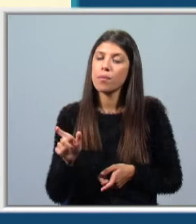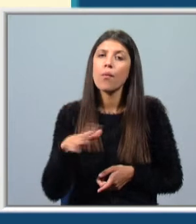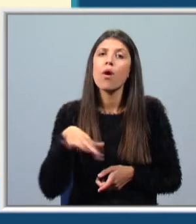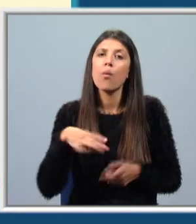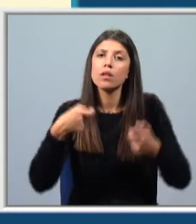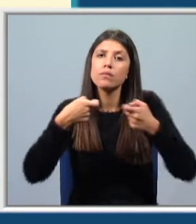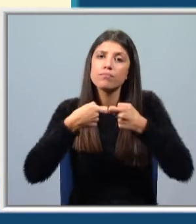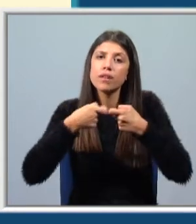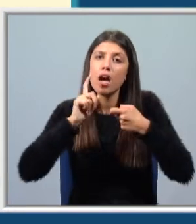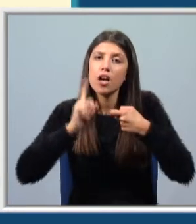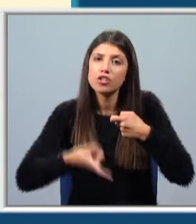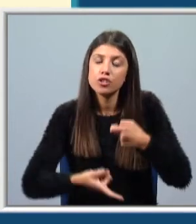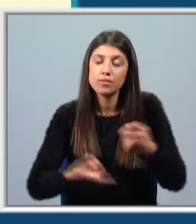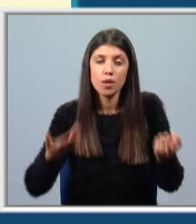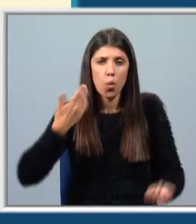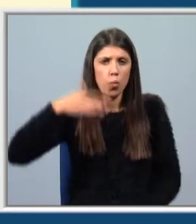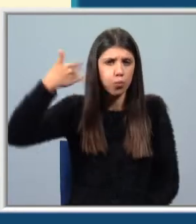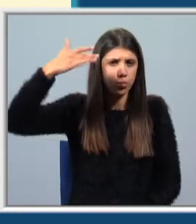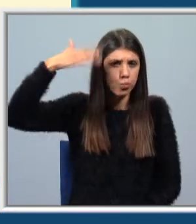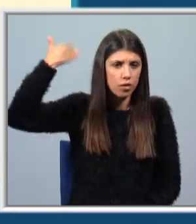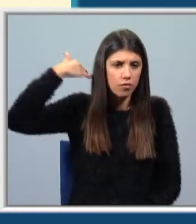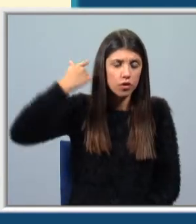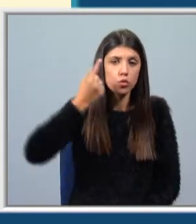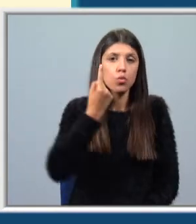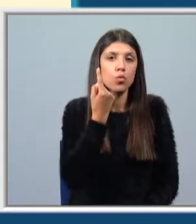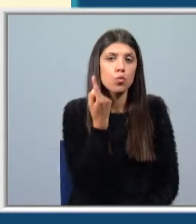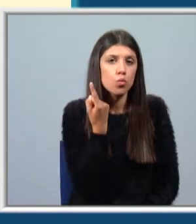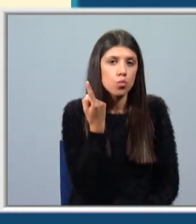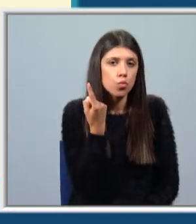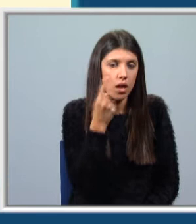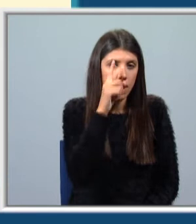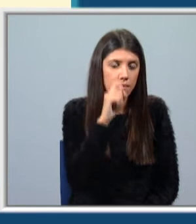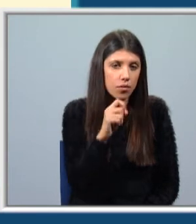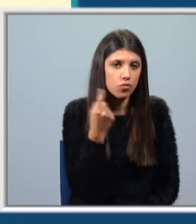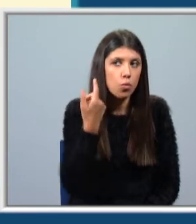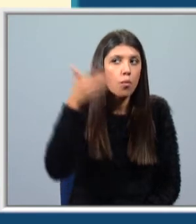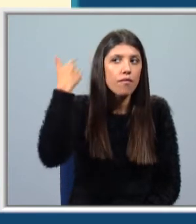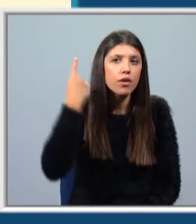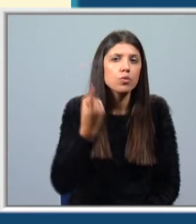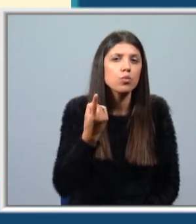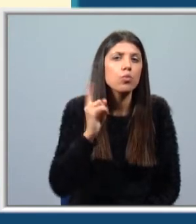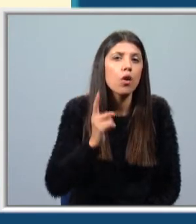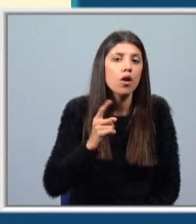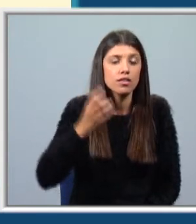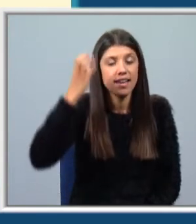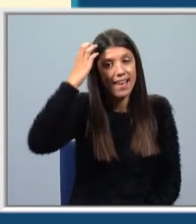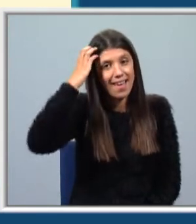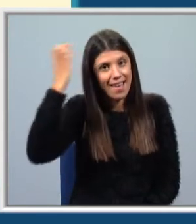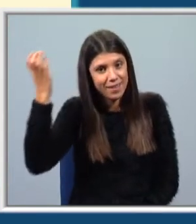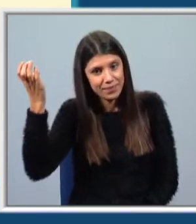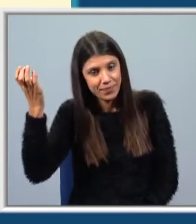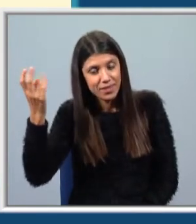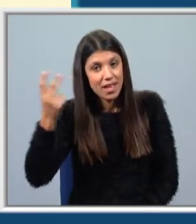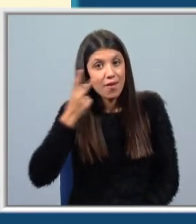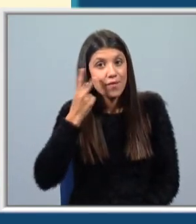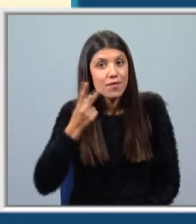palavrinhas? Era uma vez um. Recordam-se? Era uma vez um rei que